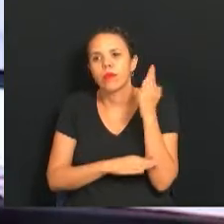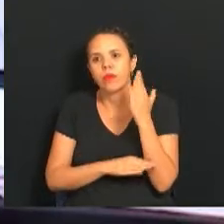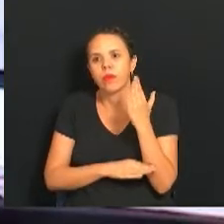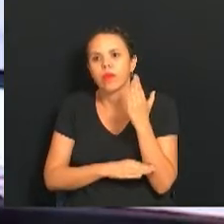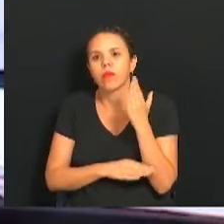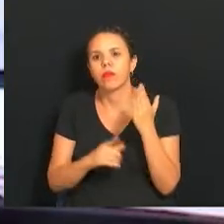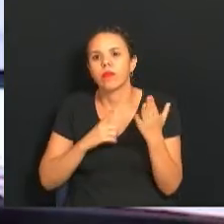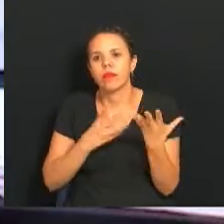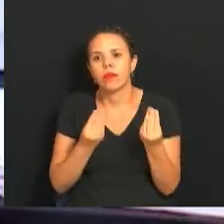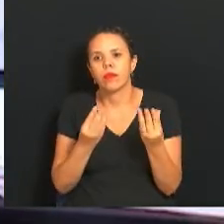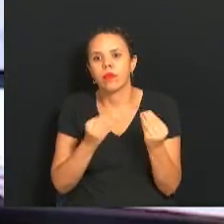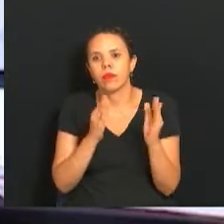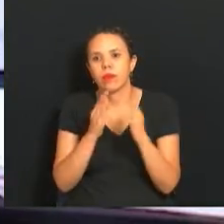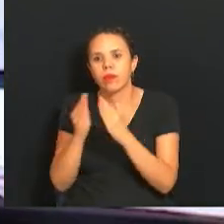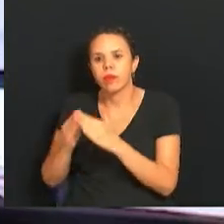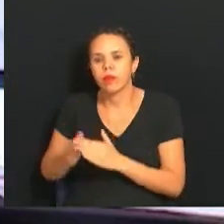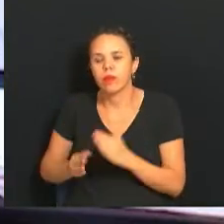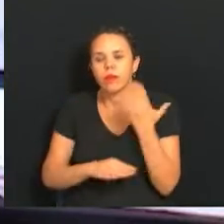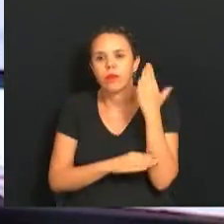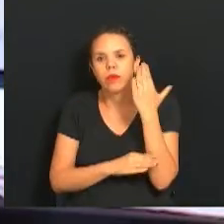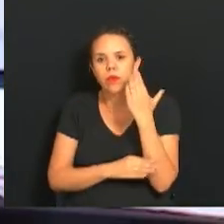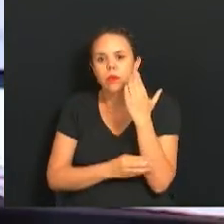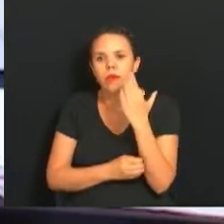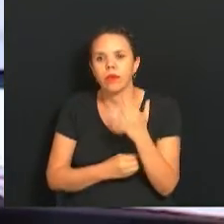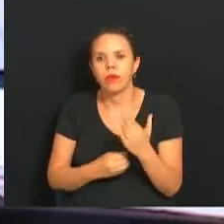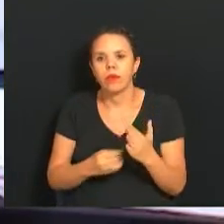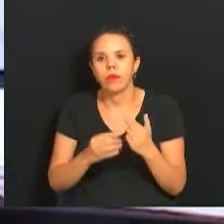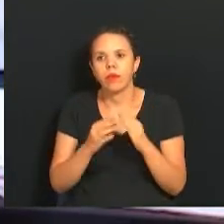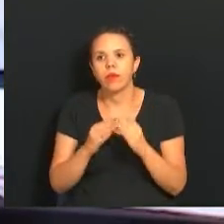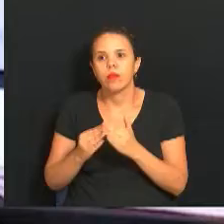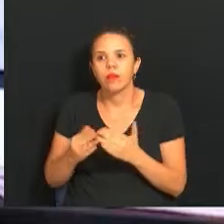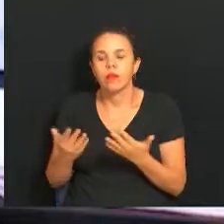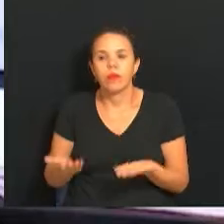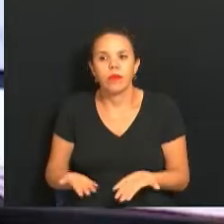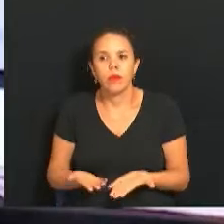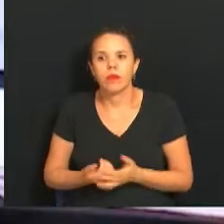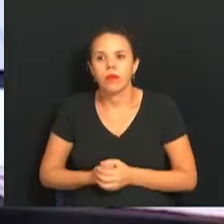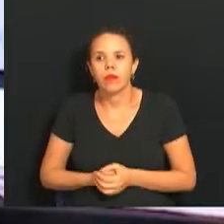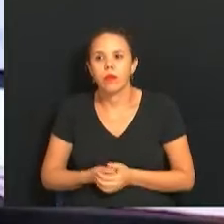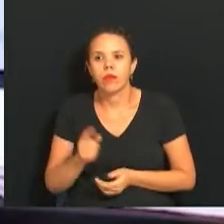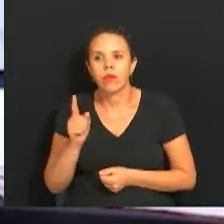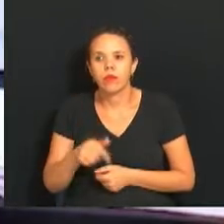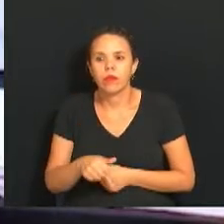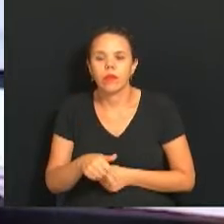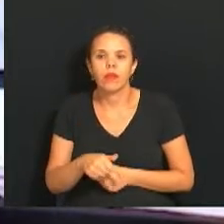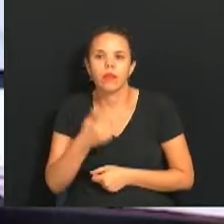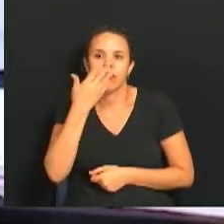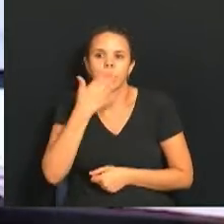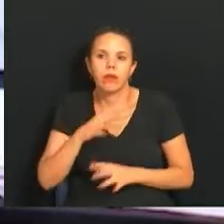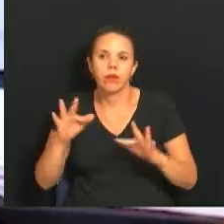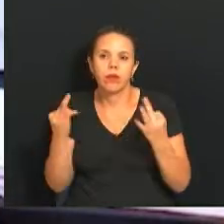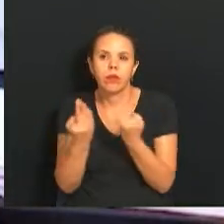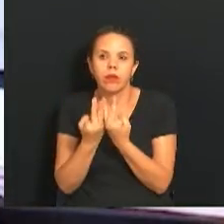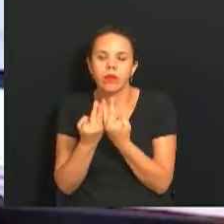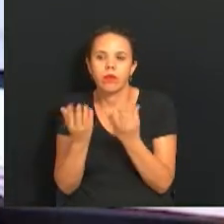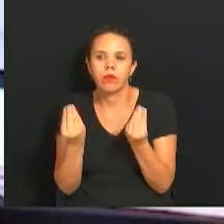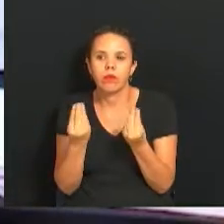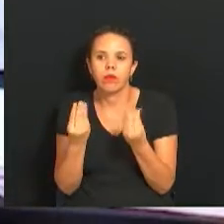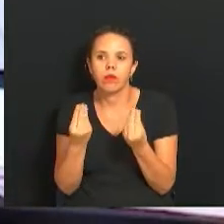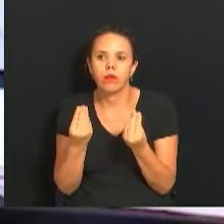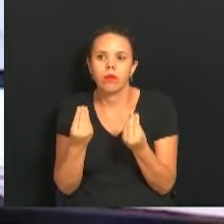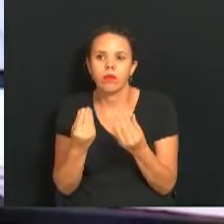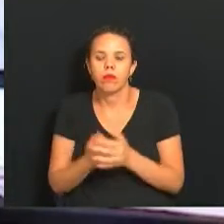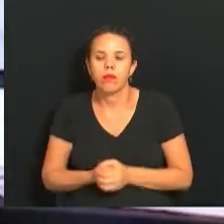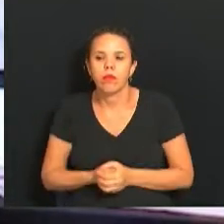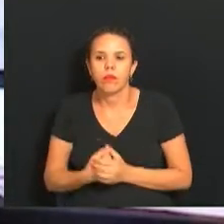muita casa ali que é de madeira mesmo, são barracos mesmo. Então, e são crianças, famílias inteiras que moram ali.